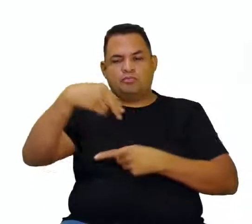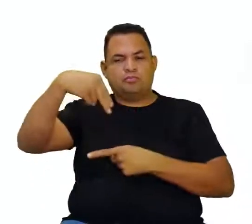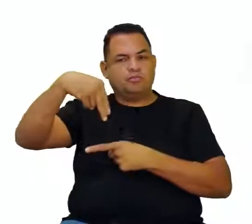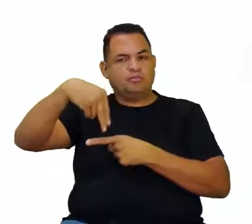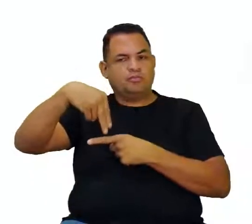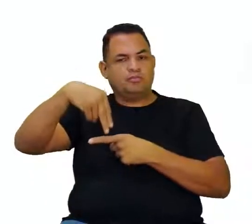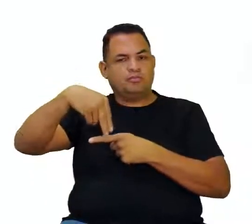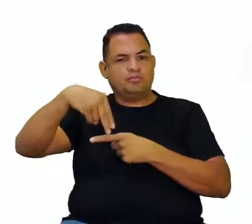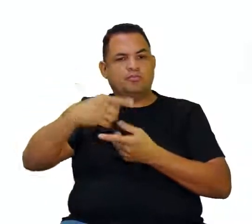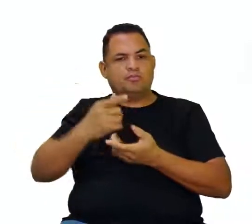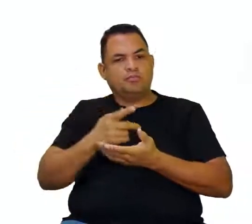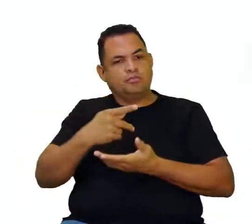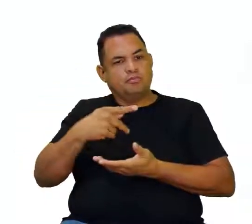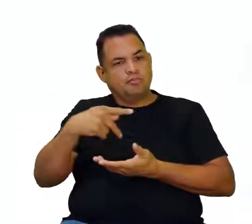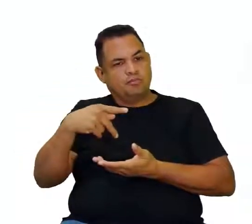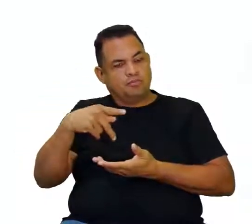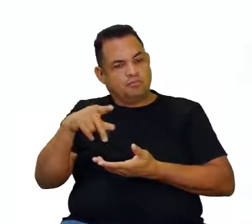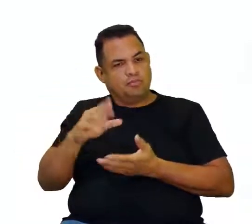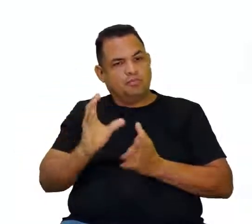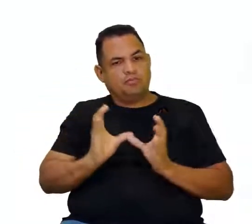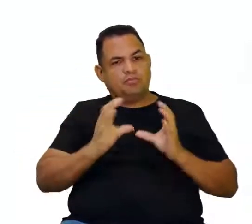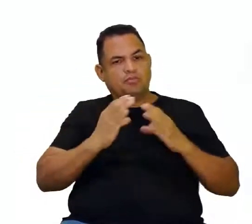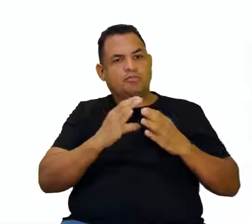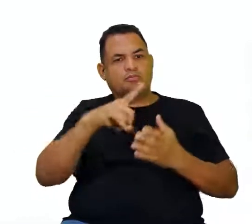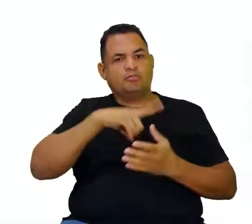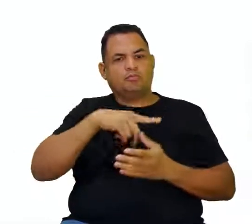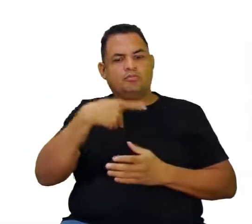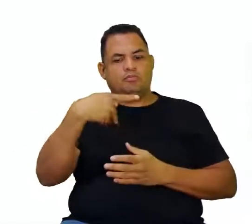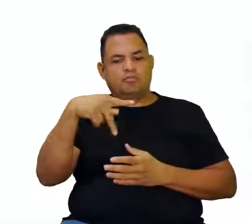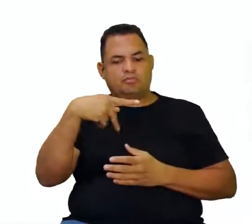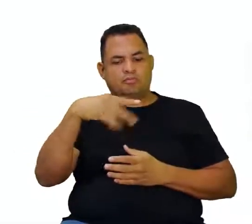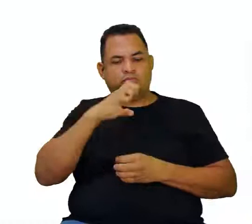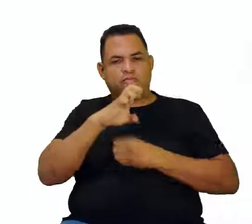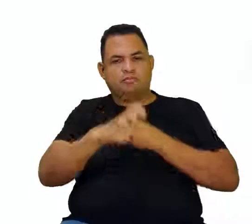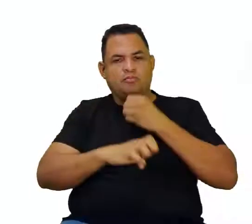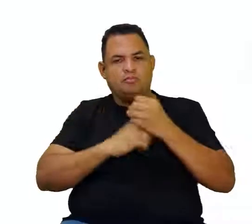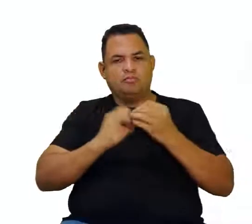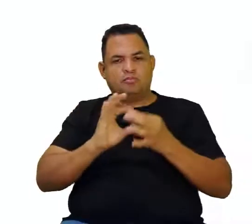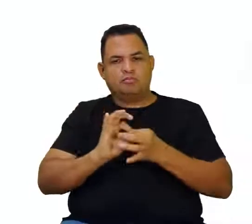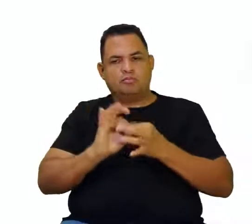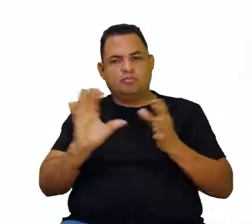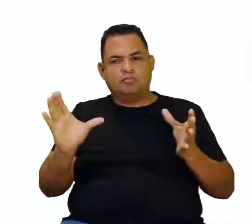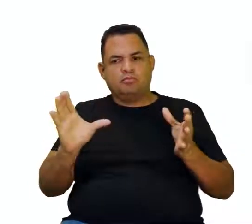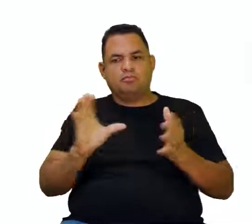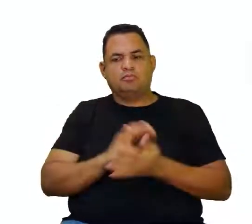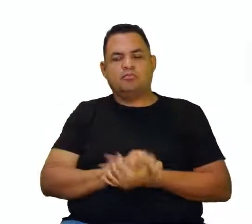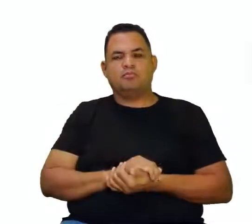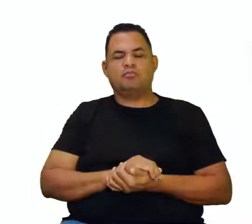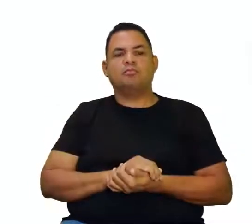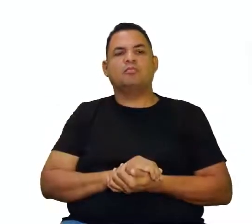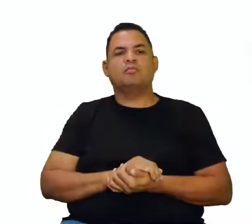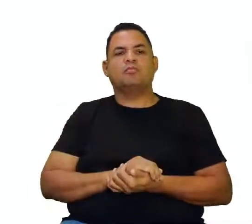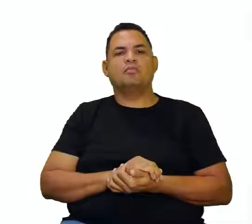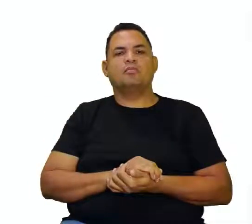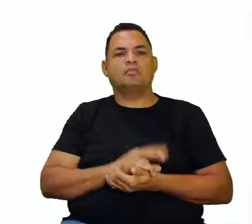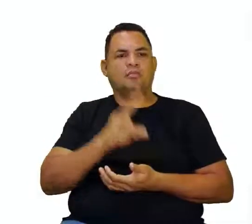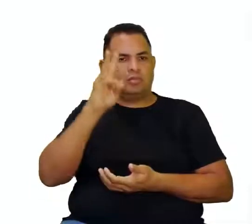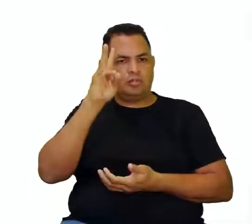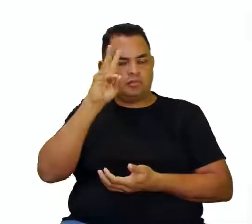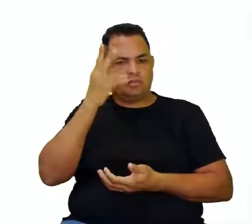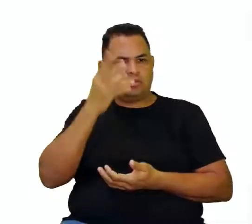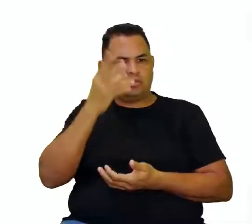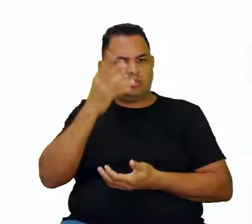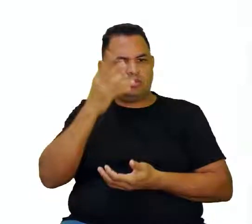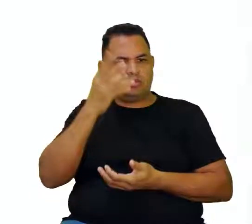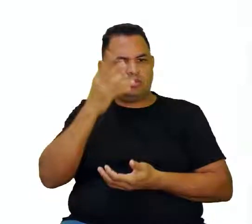de nitrogênio, neste grupo, possui um par de elétrons livres. Lembram lá da estrutura? O nitrogênio,